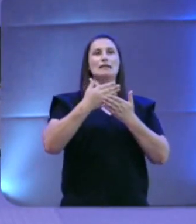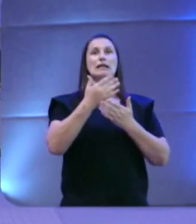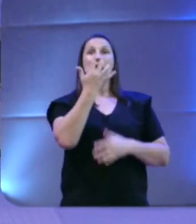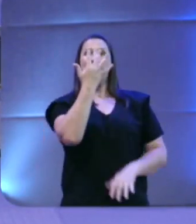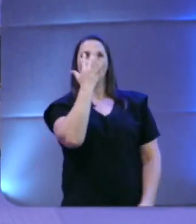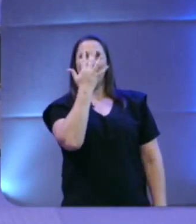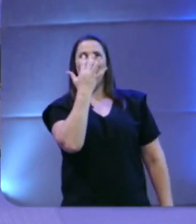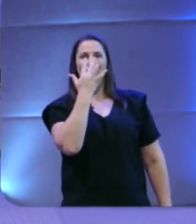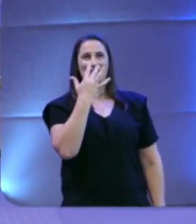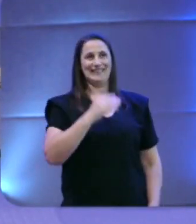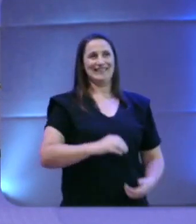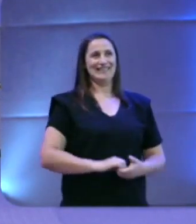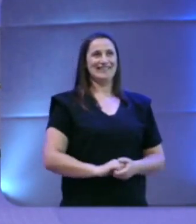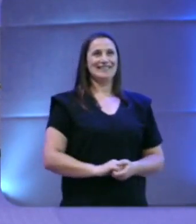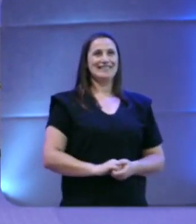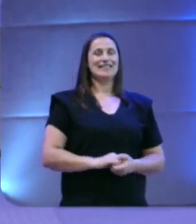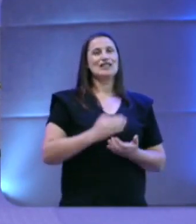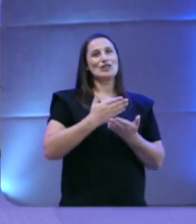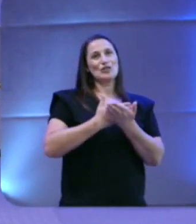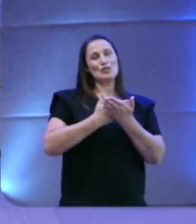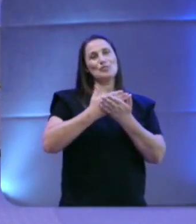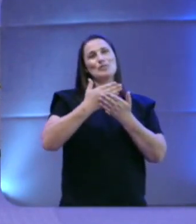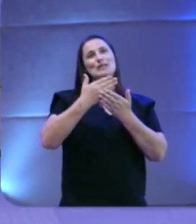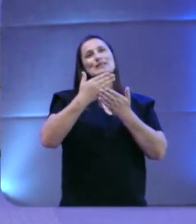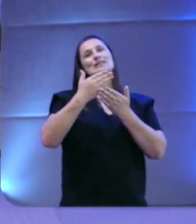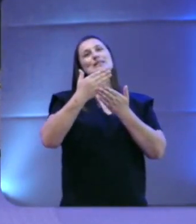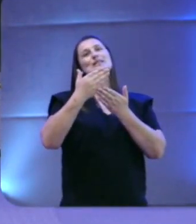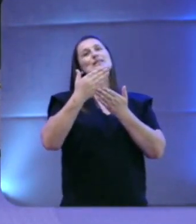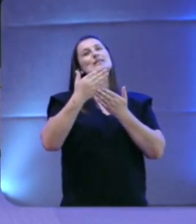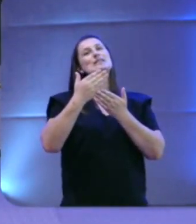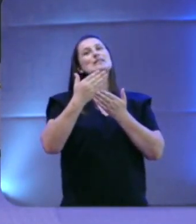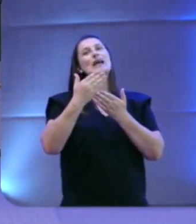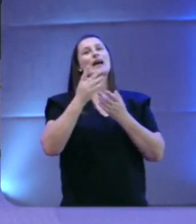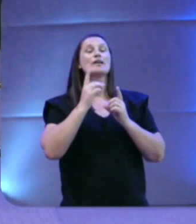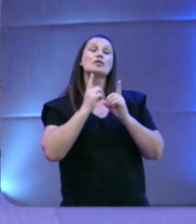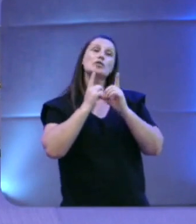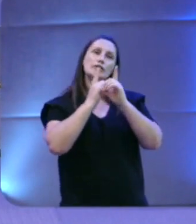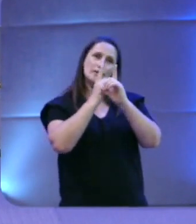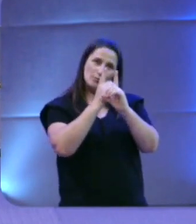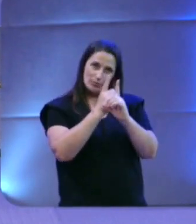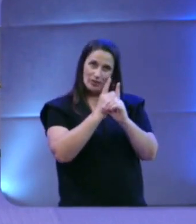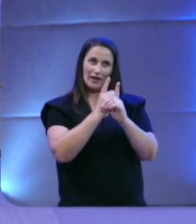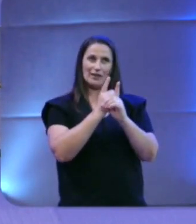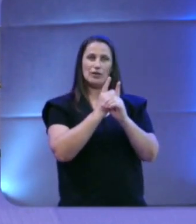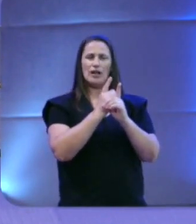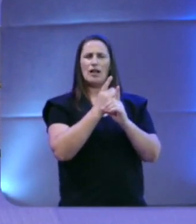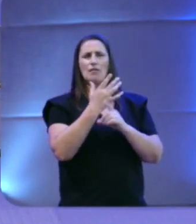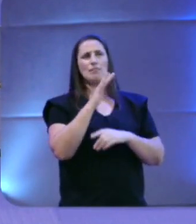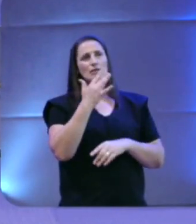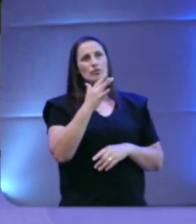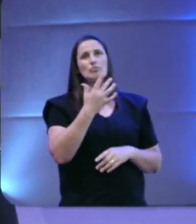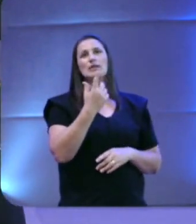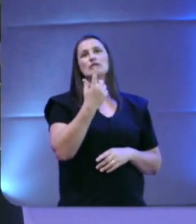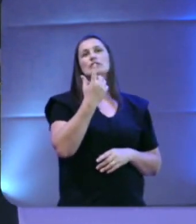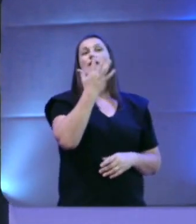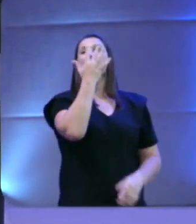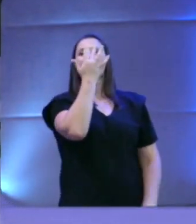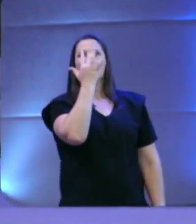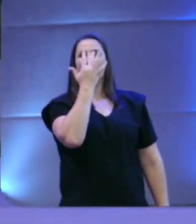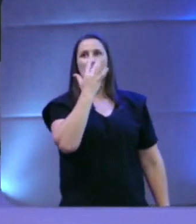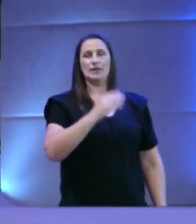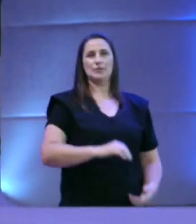lançar a primeira fase desse movimento discipular aqui na igreja. Então, boas notícias nos aguardam aí para